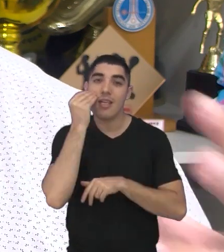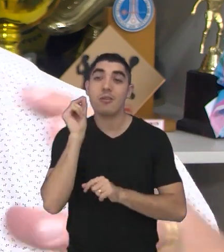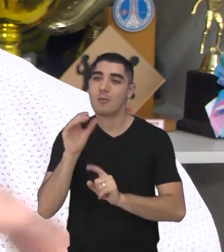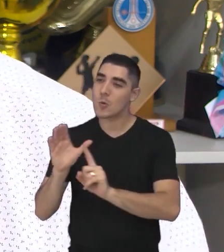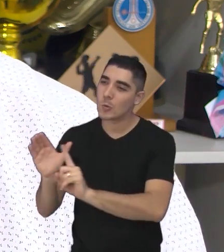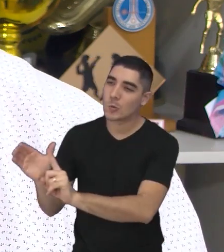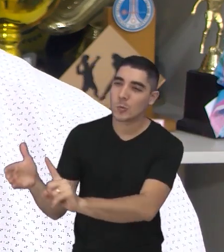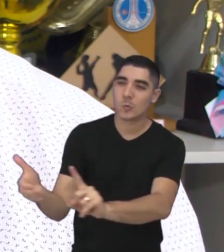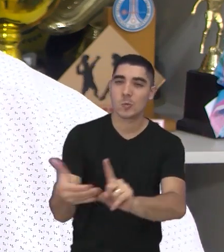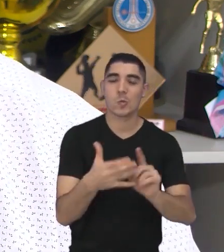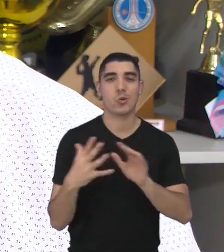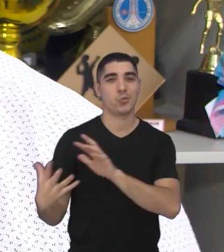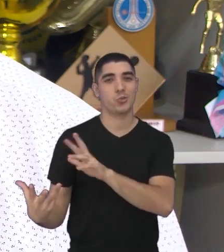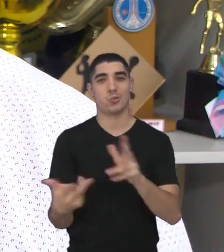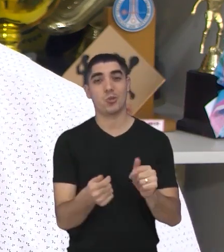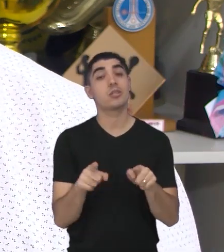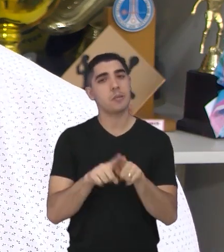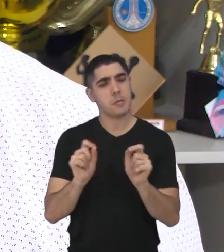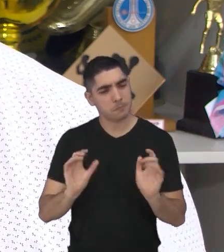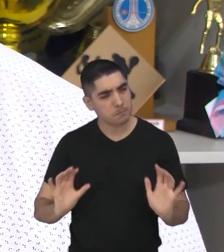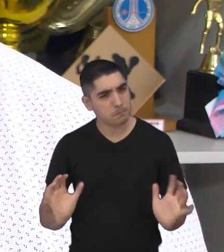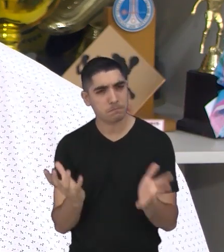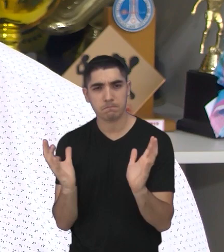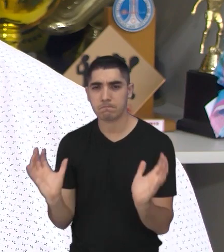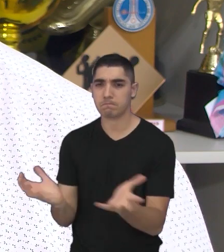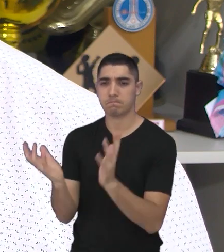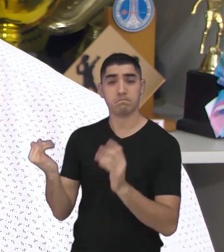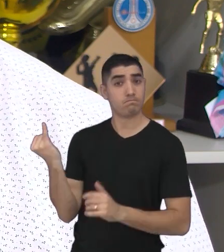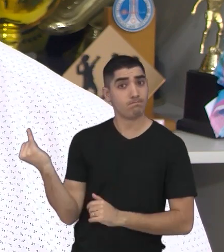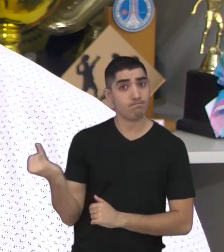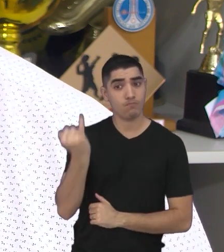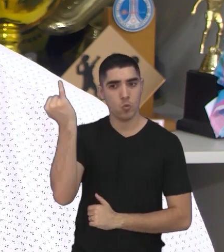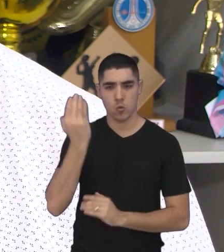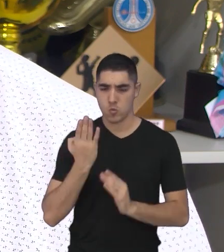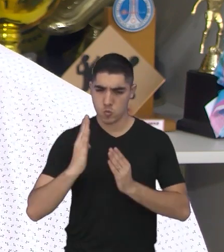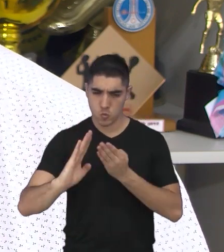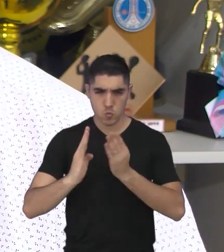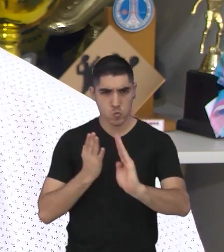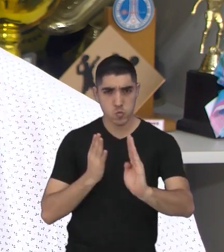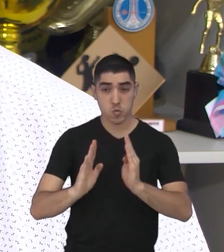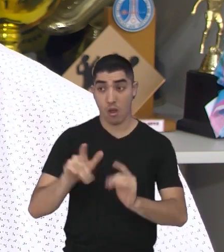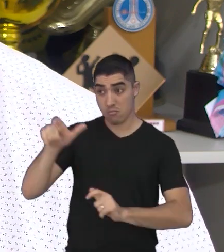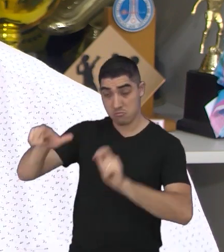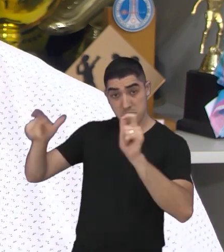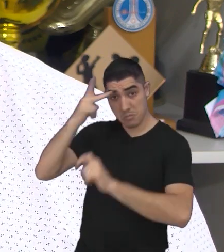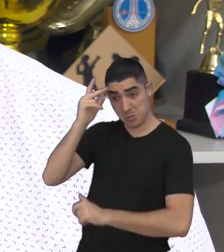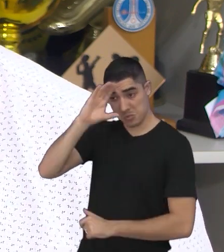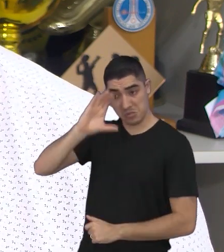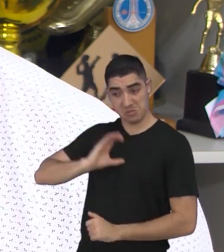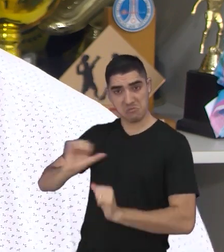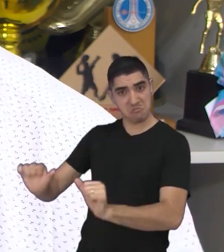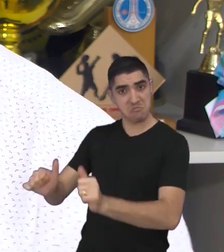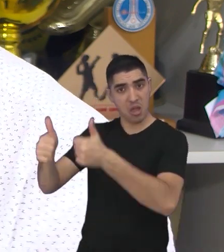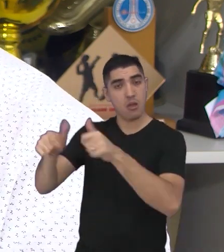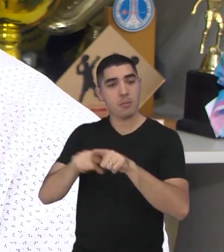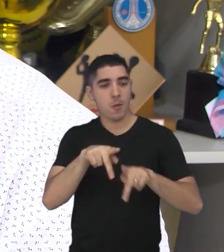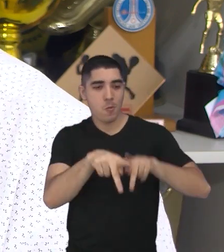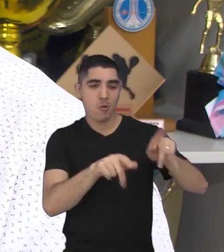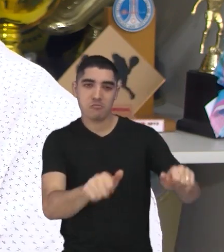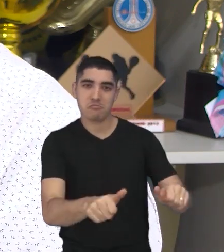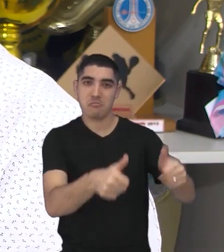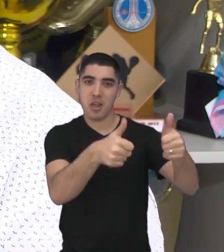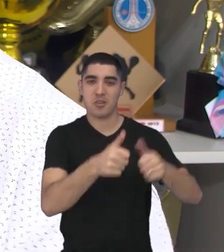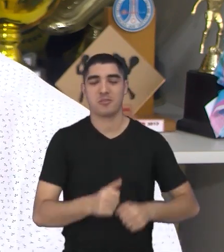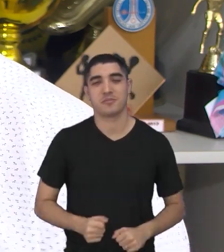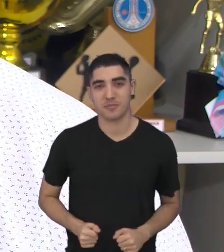ela pode acolher a todos, né? E fomentar cada vez mais, mostrar a importância das artes marciais para a formação do cidadão e para a